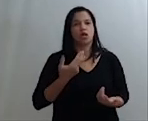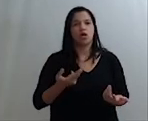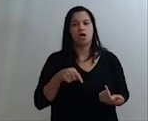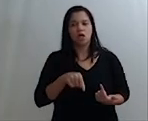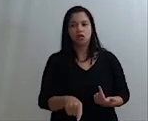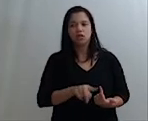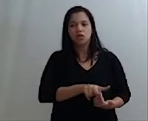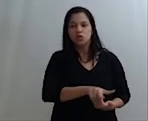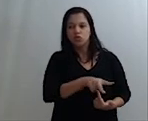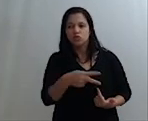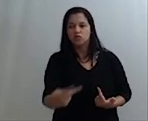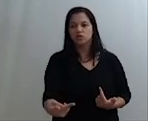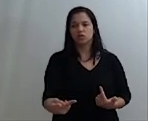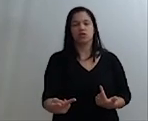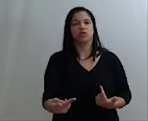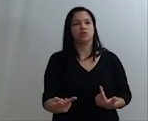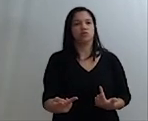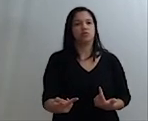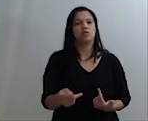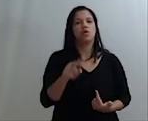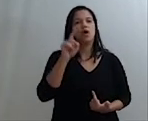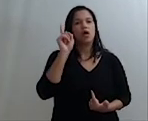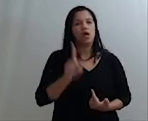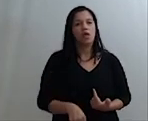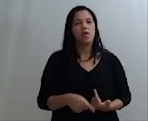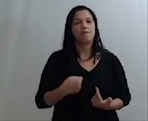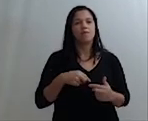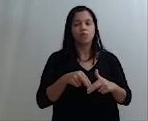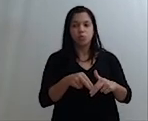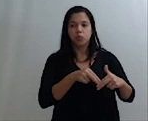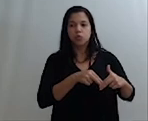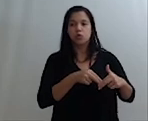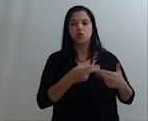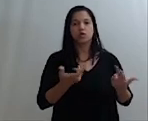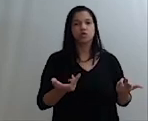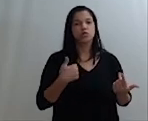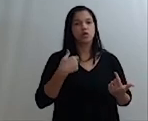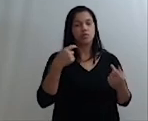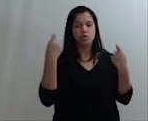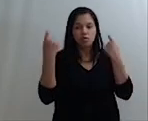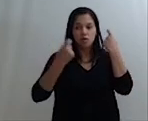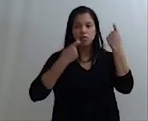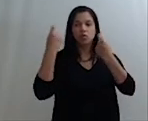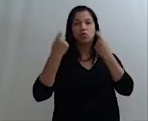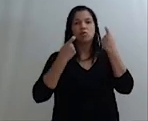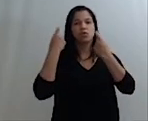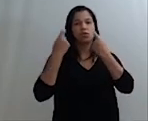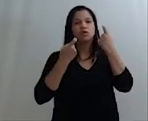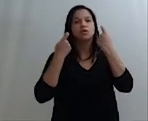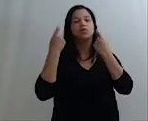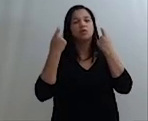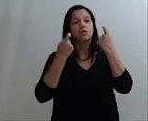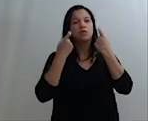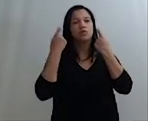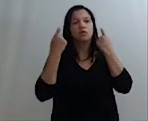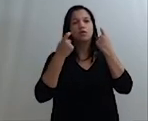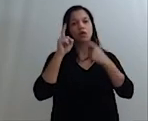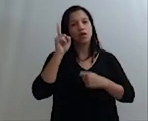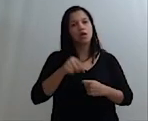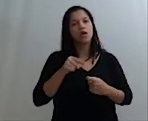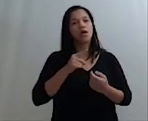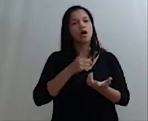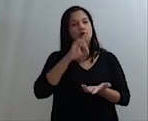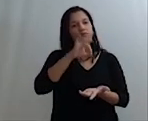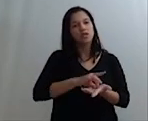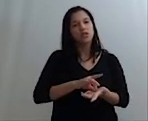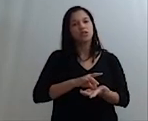de ofício mas eh não deixo de manifestar a minha preocupação eh com a realidade que